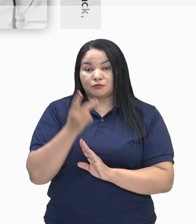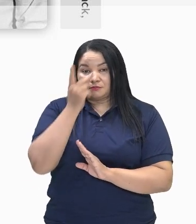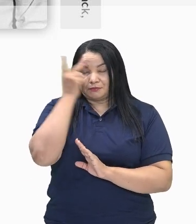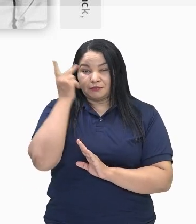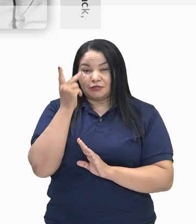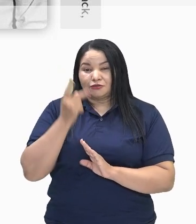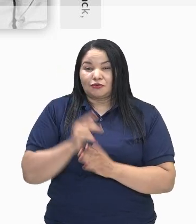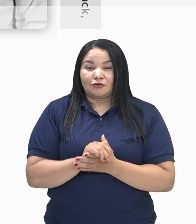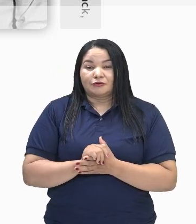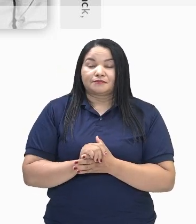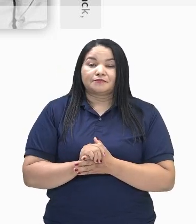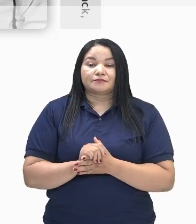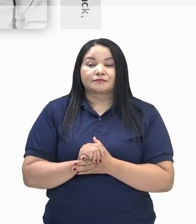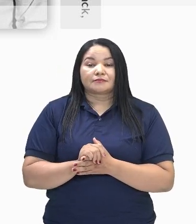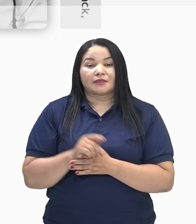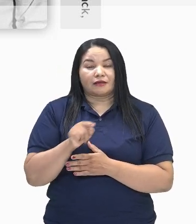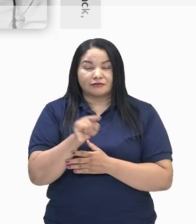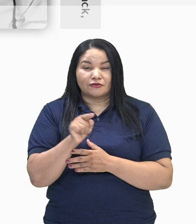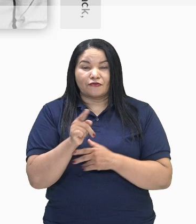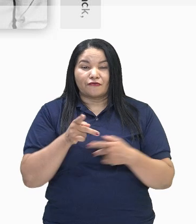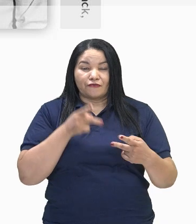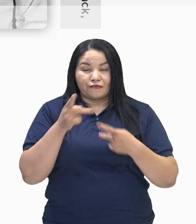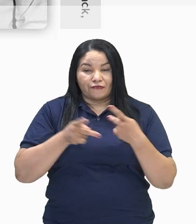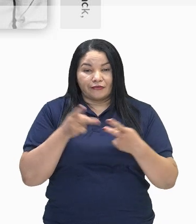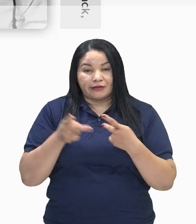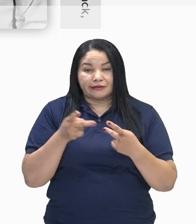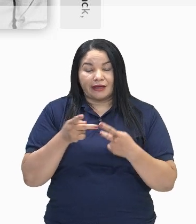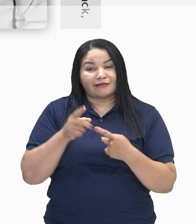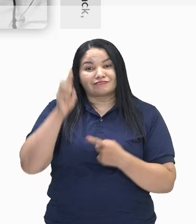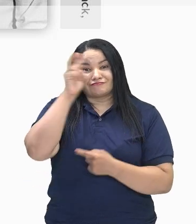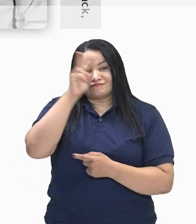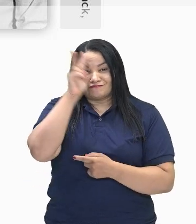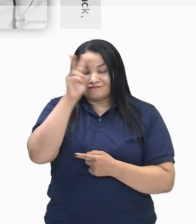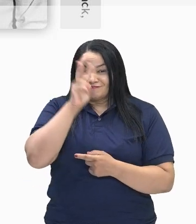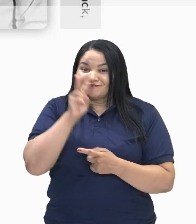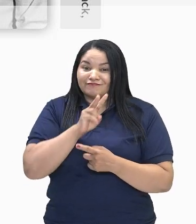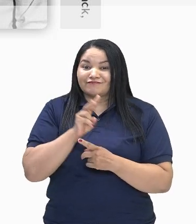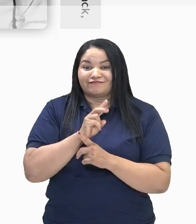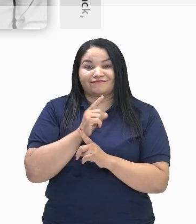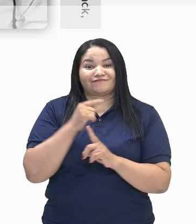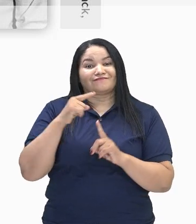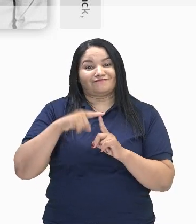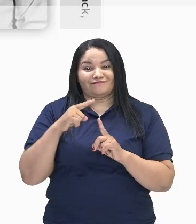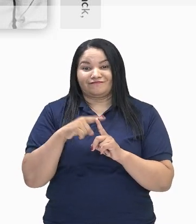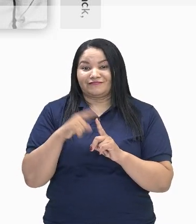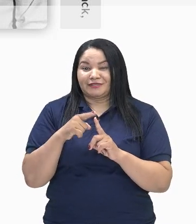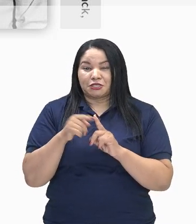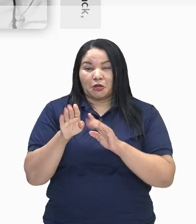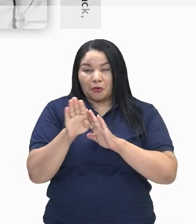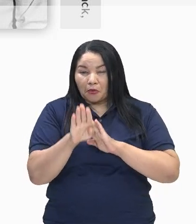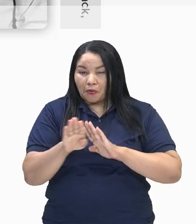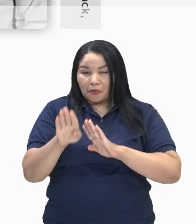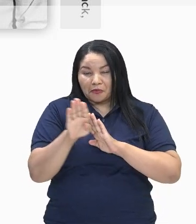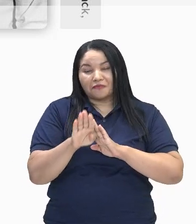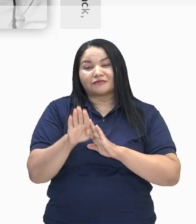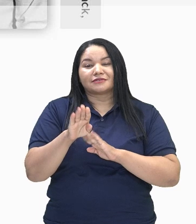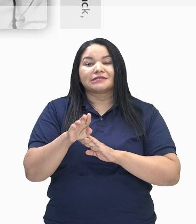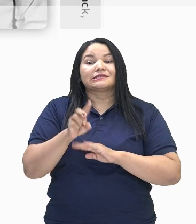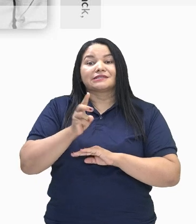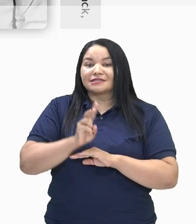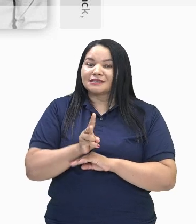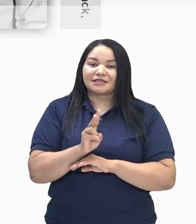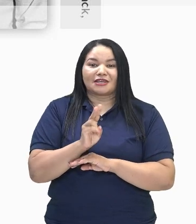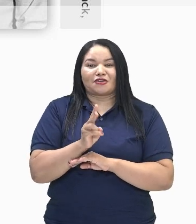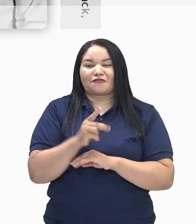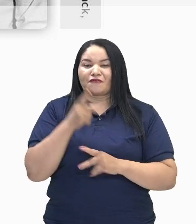que não tem como falar delas e não lembrar de Kung Fu. Então, observe. Sempre que se